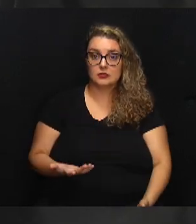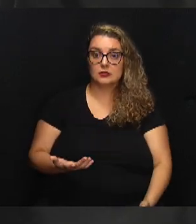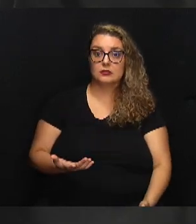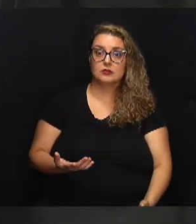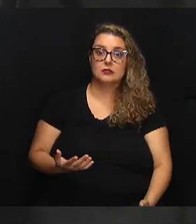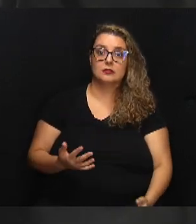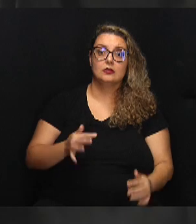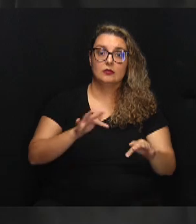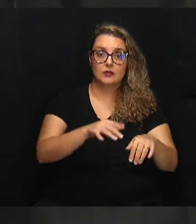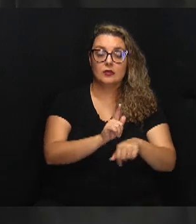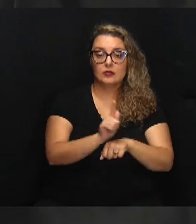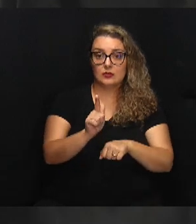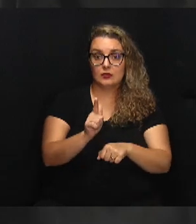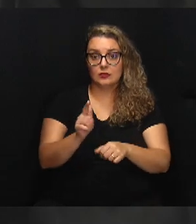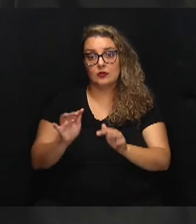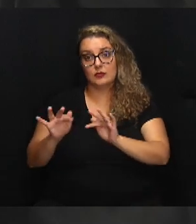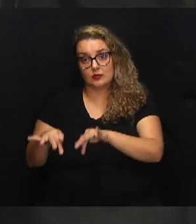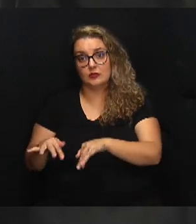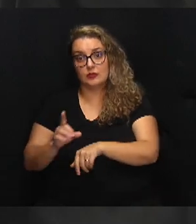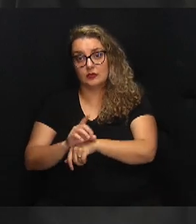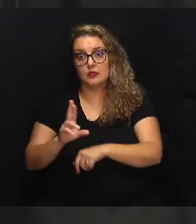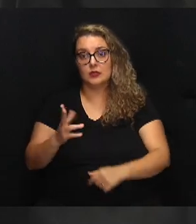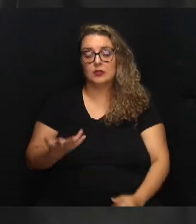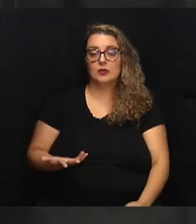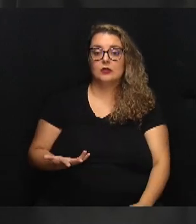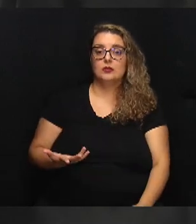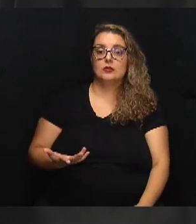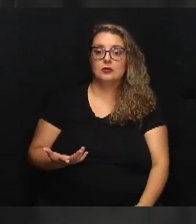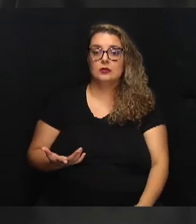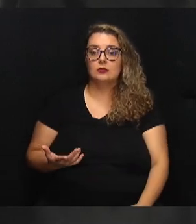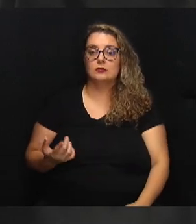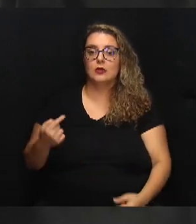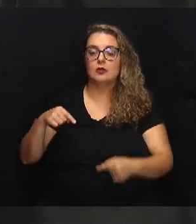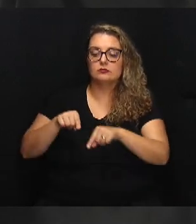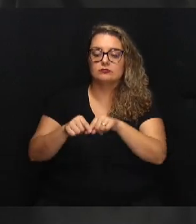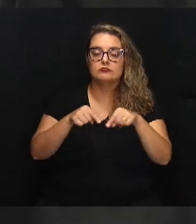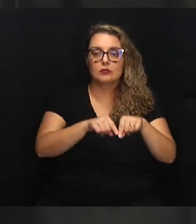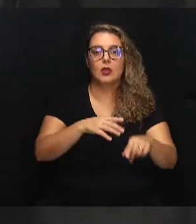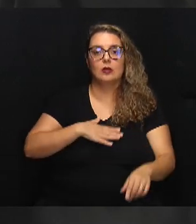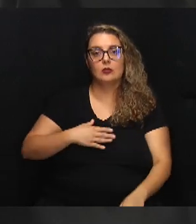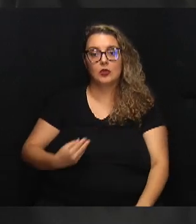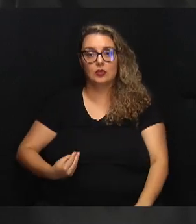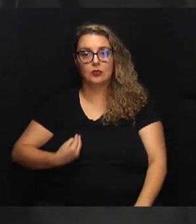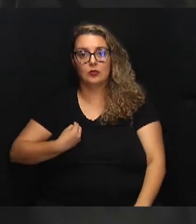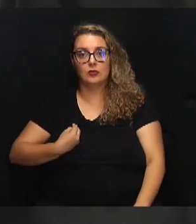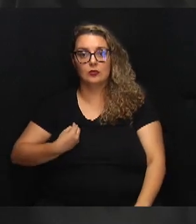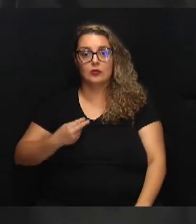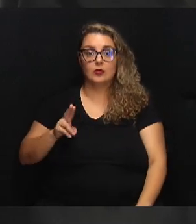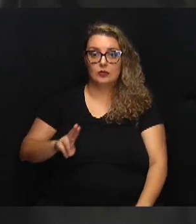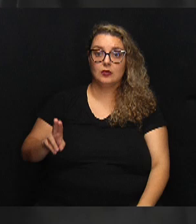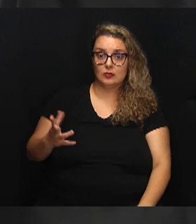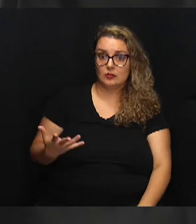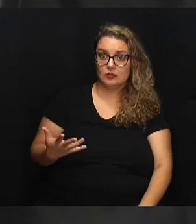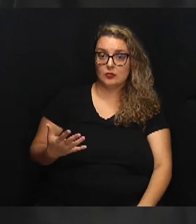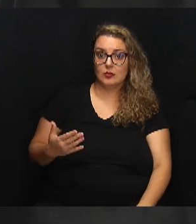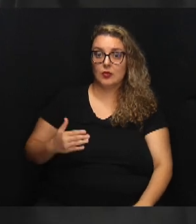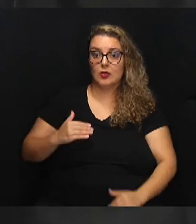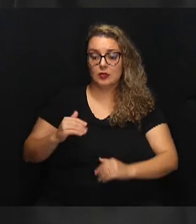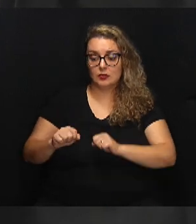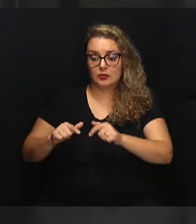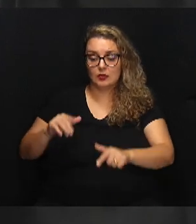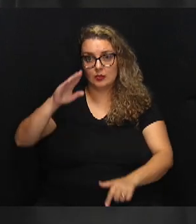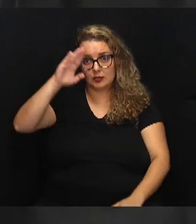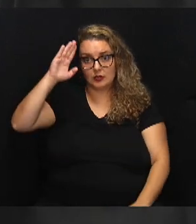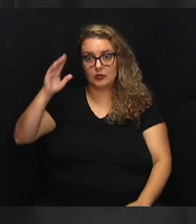final da graduação e o final do doutorado, eu aliei a minha vida universitária, de formação acadêmica, com a minha